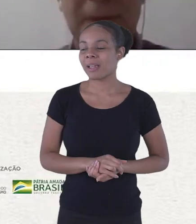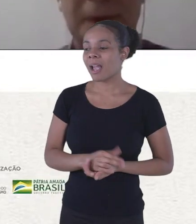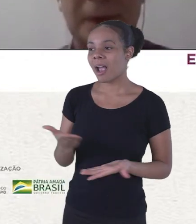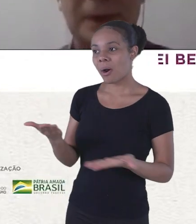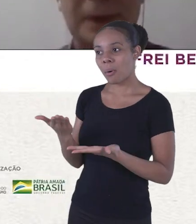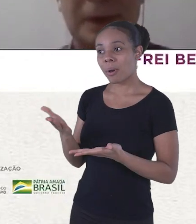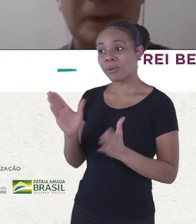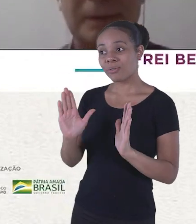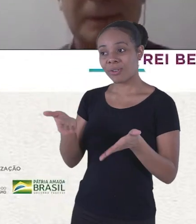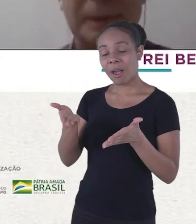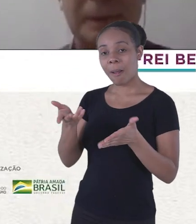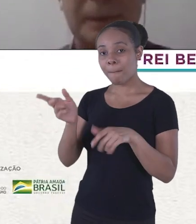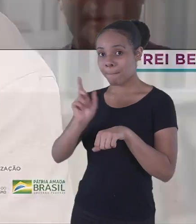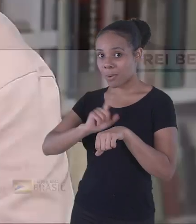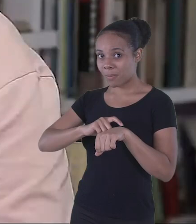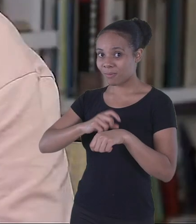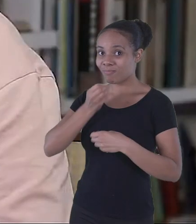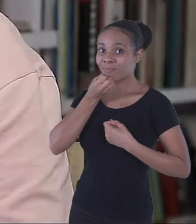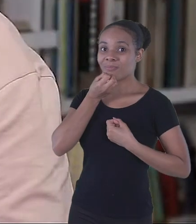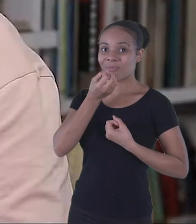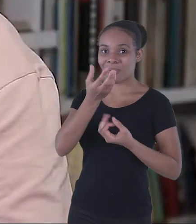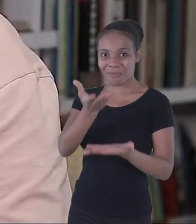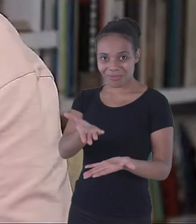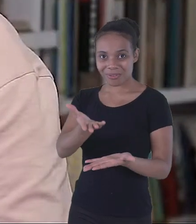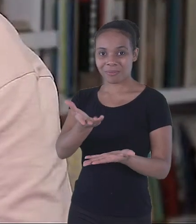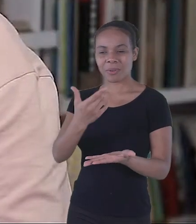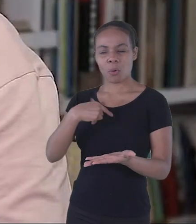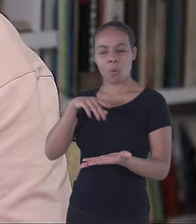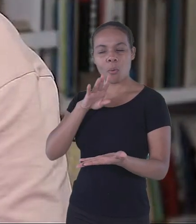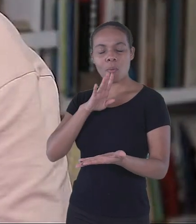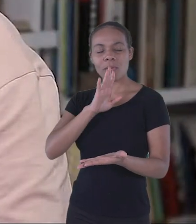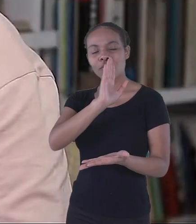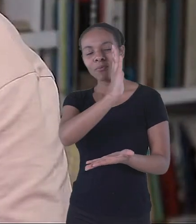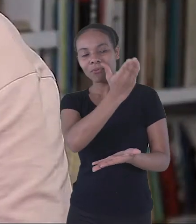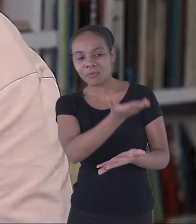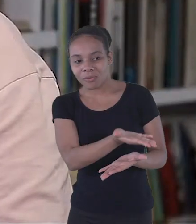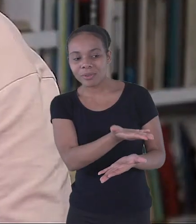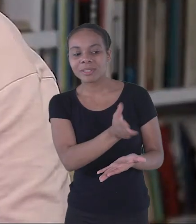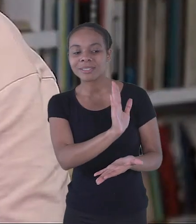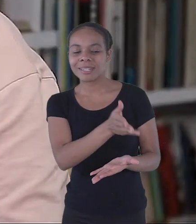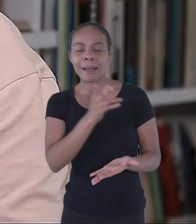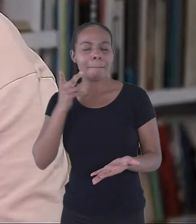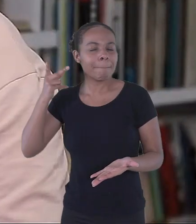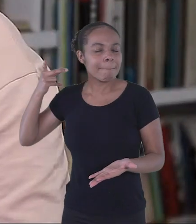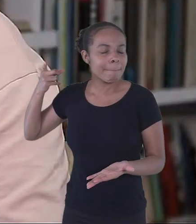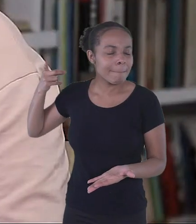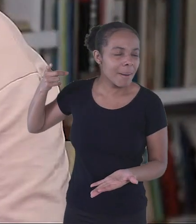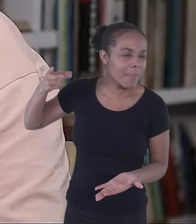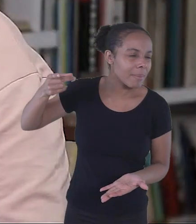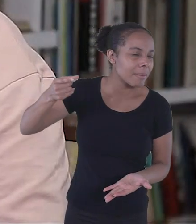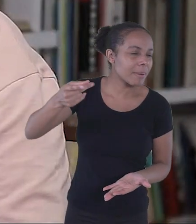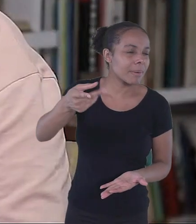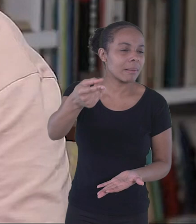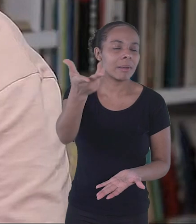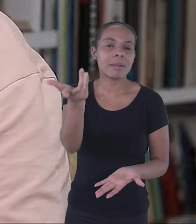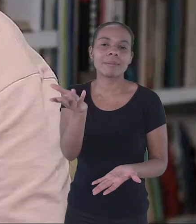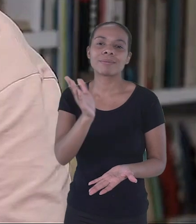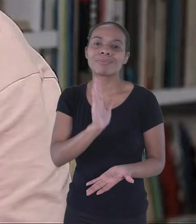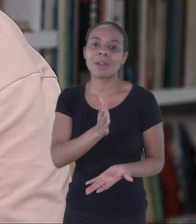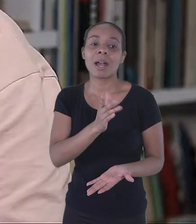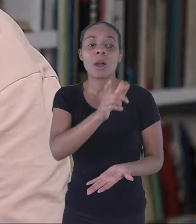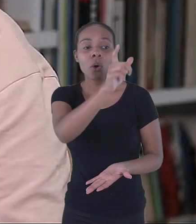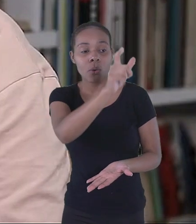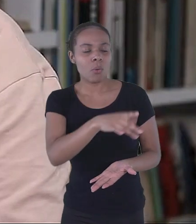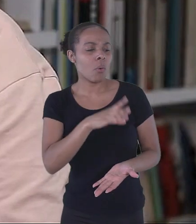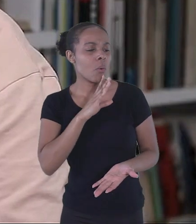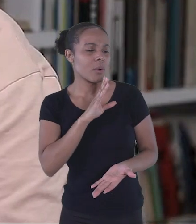estamos nesse momento de confissões. Eu te conheço há tanto tempo e sei do seu caráter